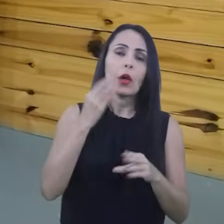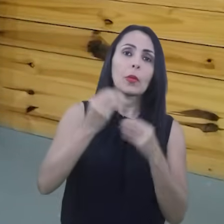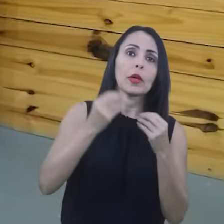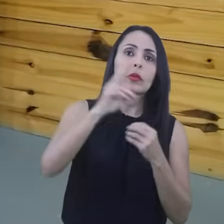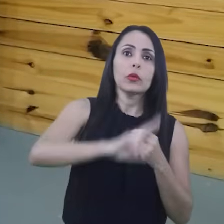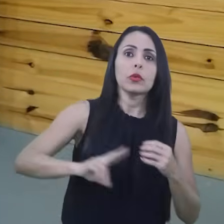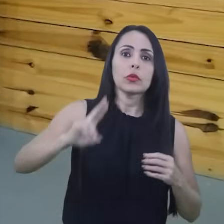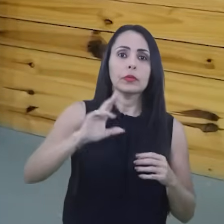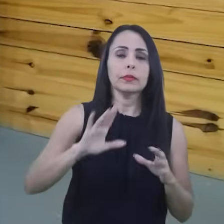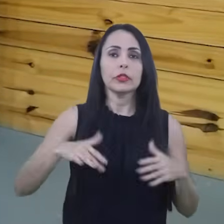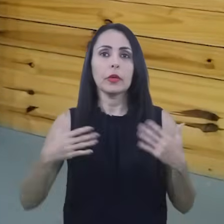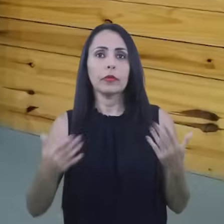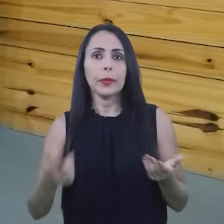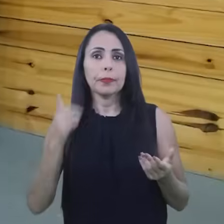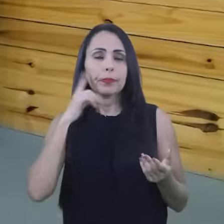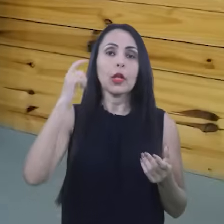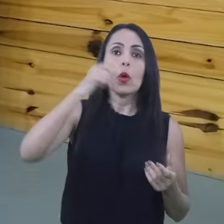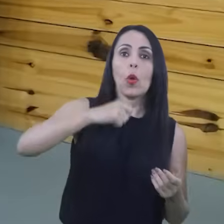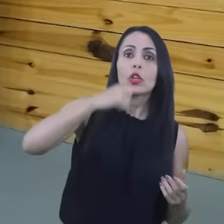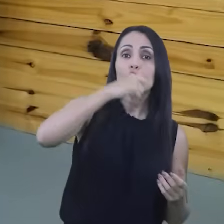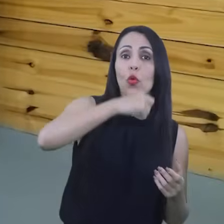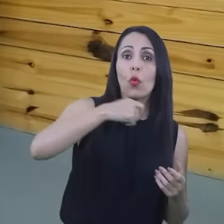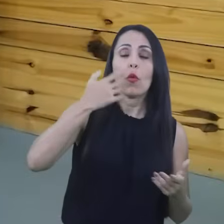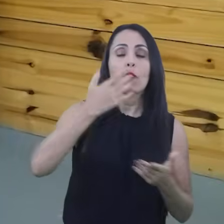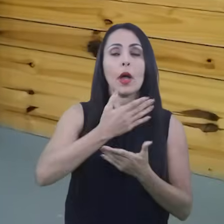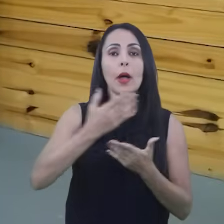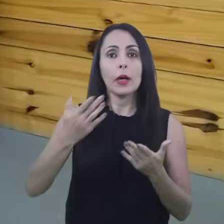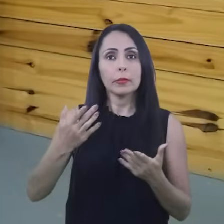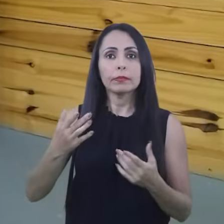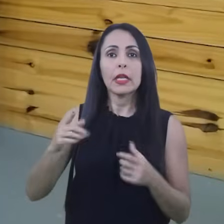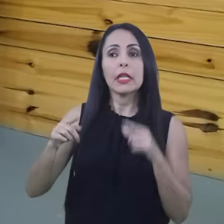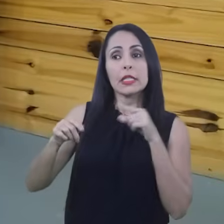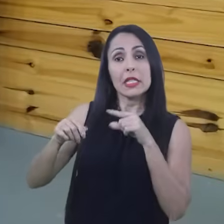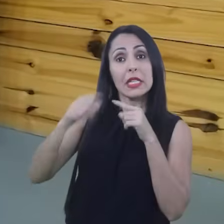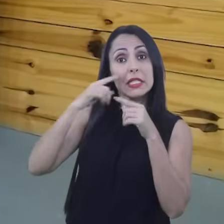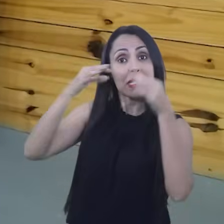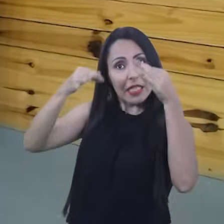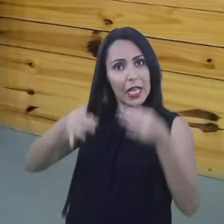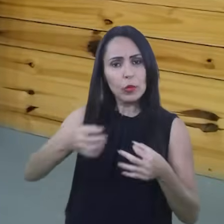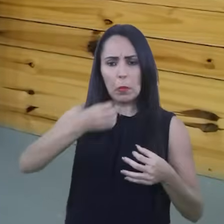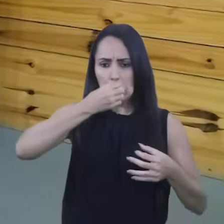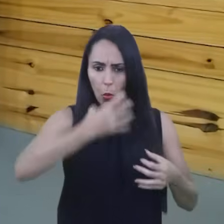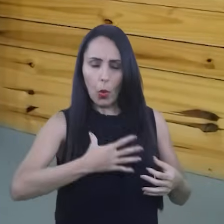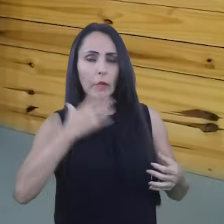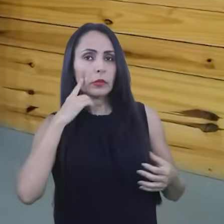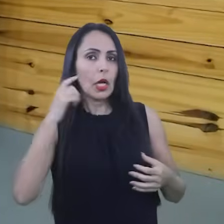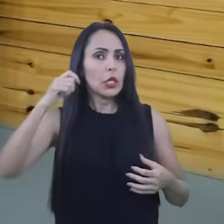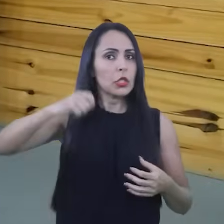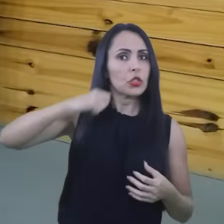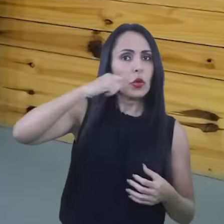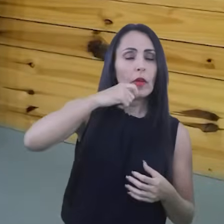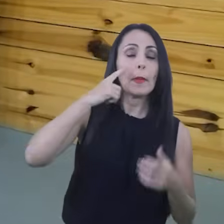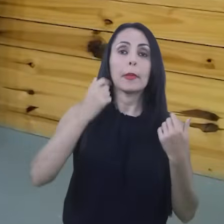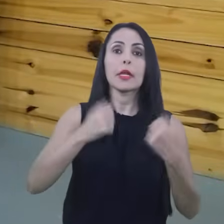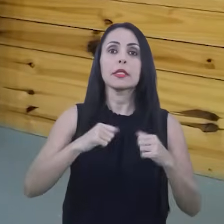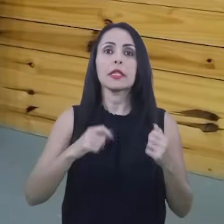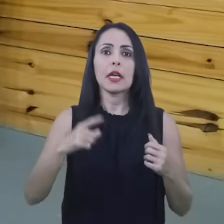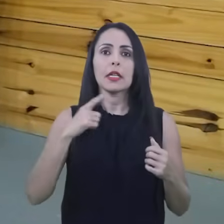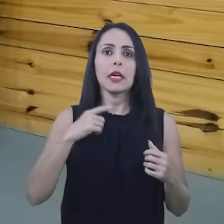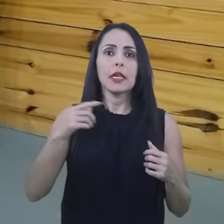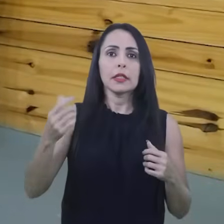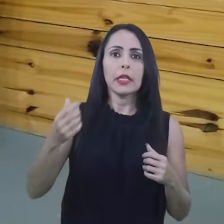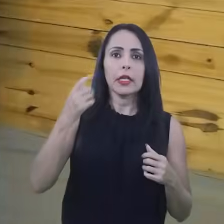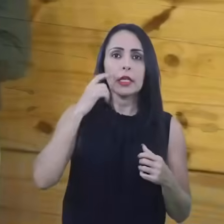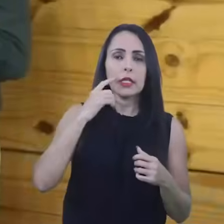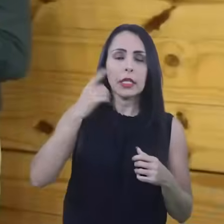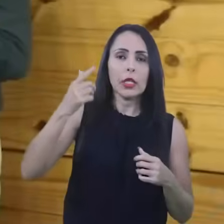Veja bem, uma escova, para ela ser considerada, né, ideal, né, uma boa escova de dentes, ela precisa ter cerdas macias,